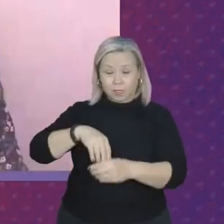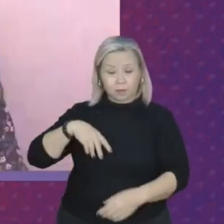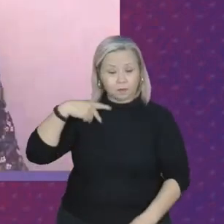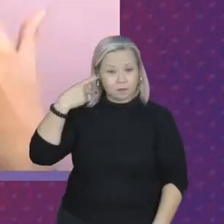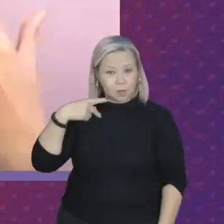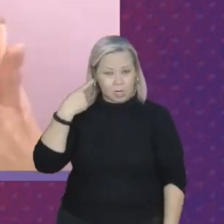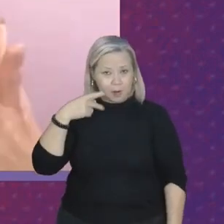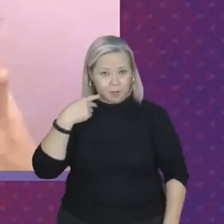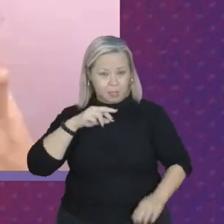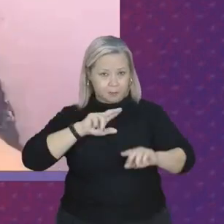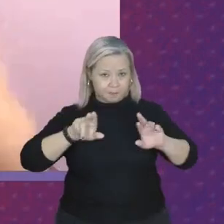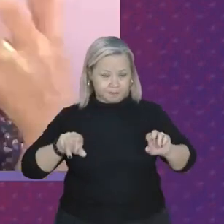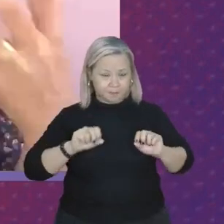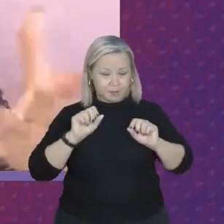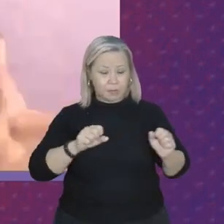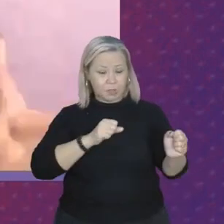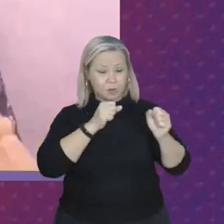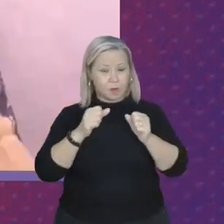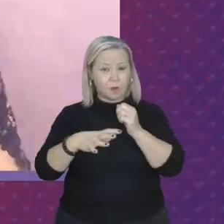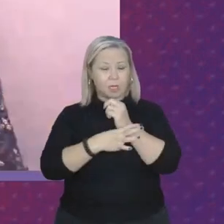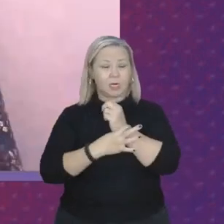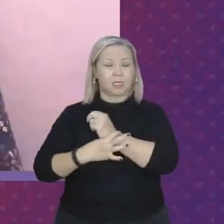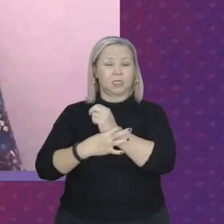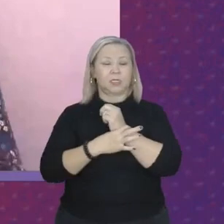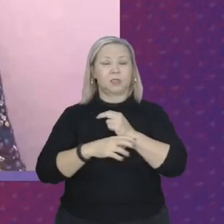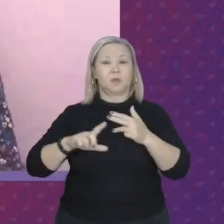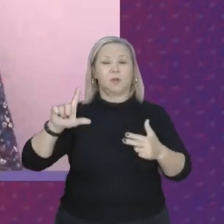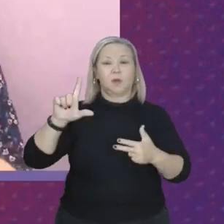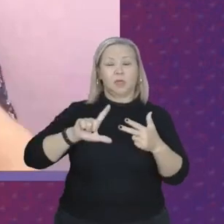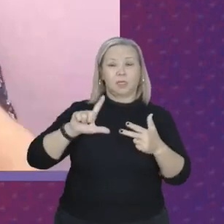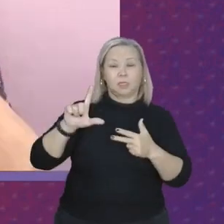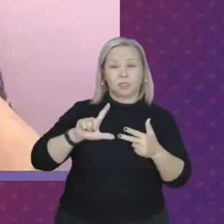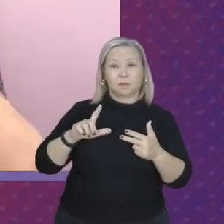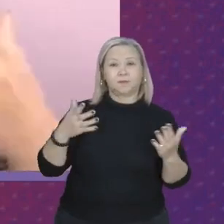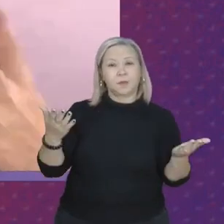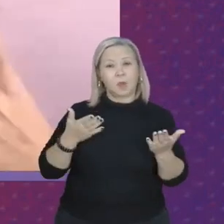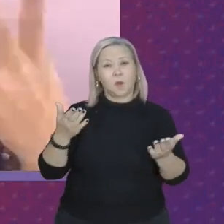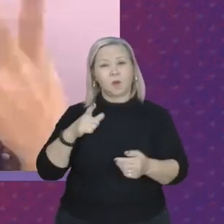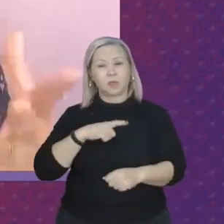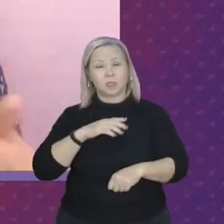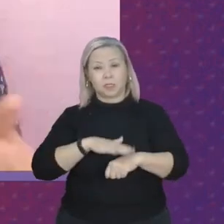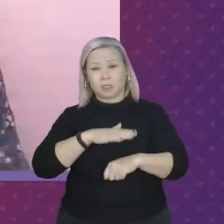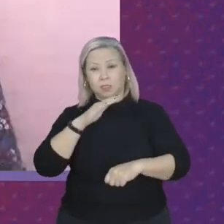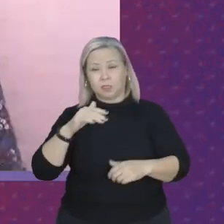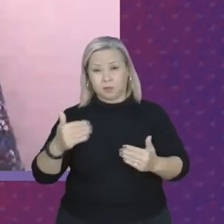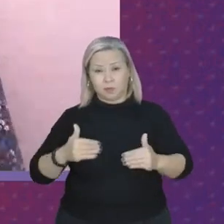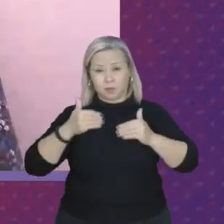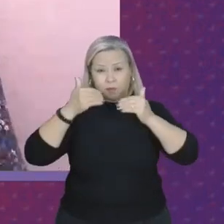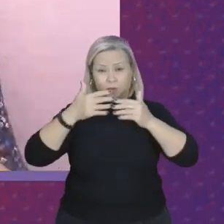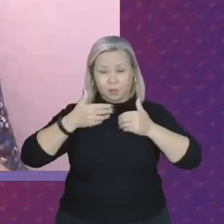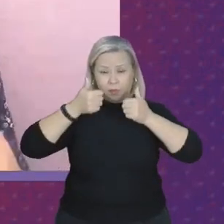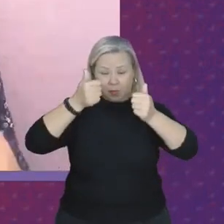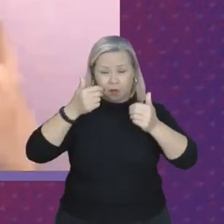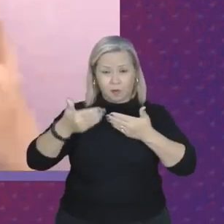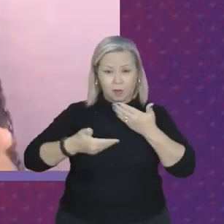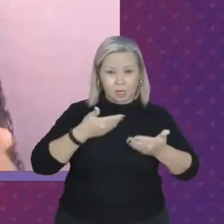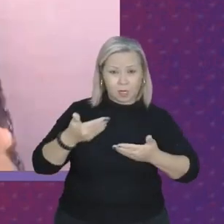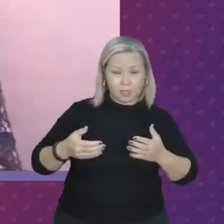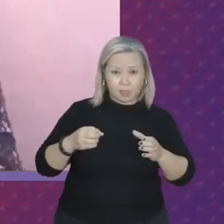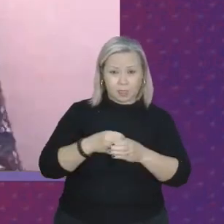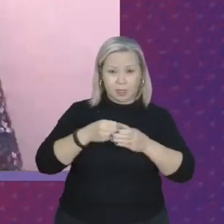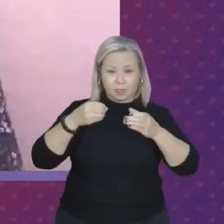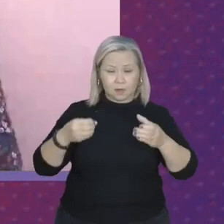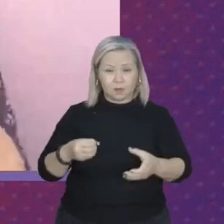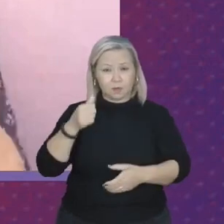parlamento. E a gente pode garantir isso com legislação. Acho que hoje o que nós temos de mais avançado é em relação às cotas para